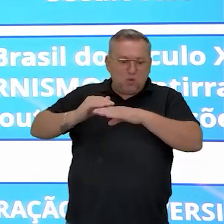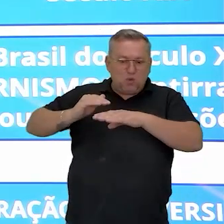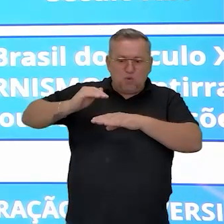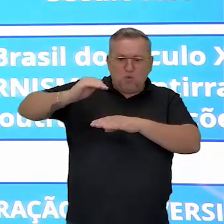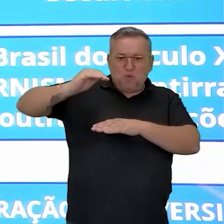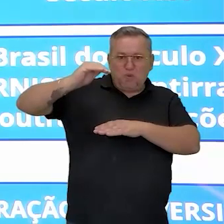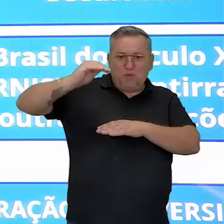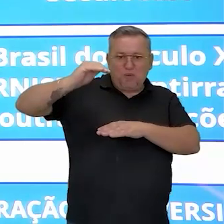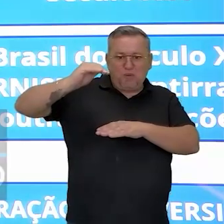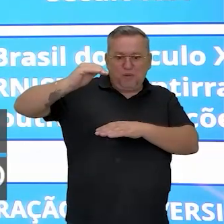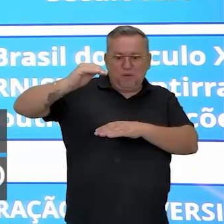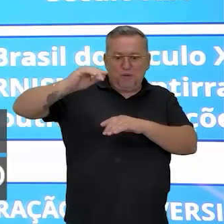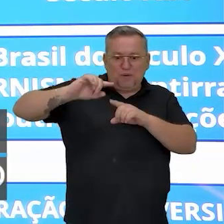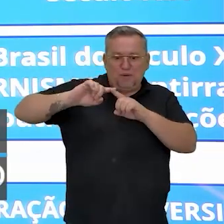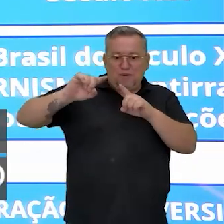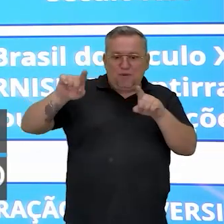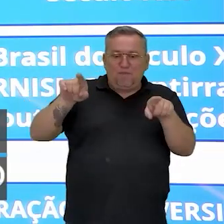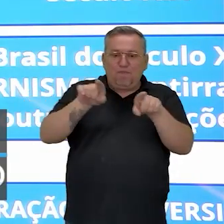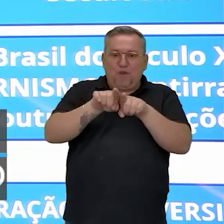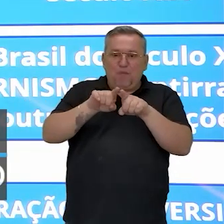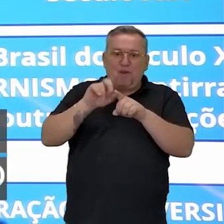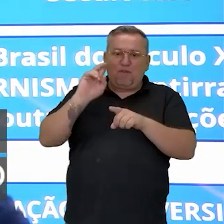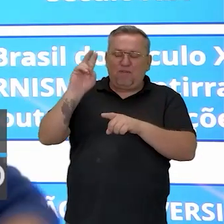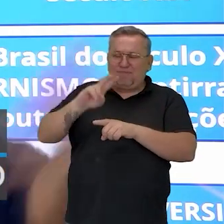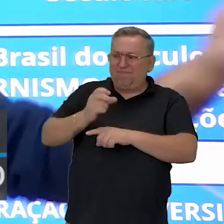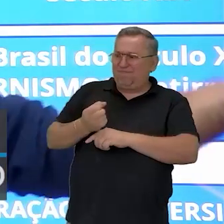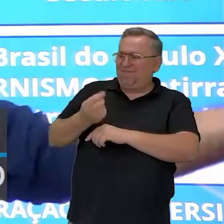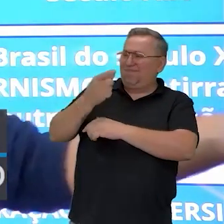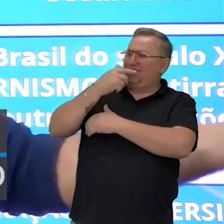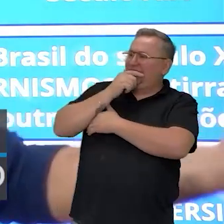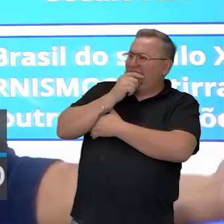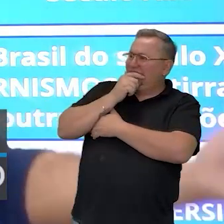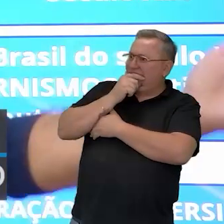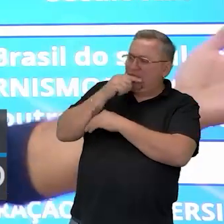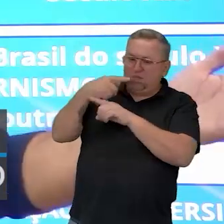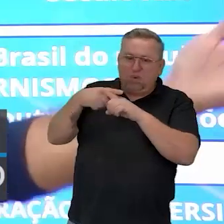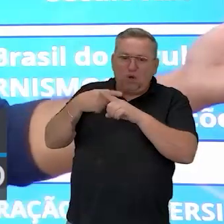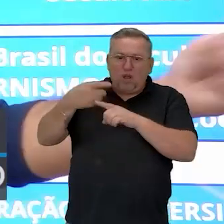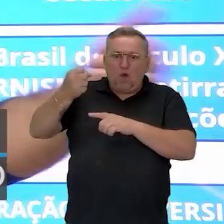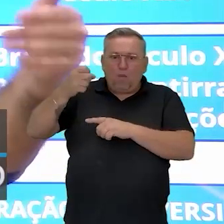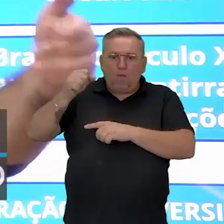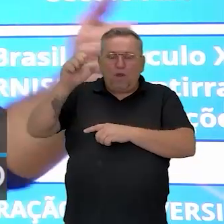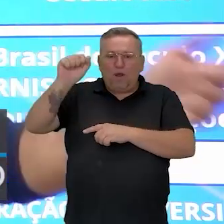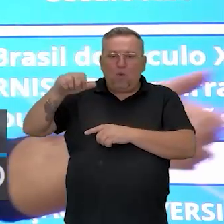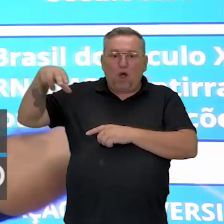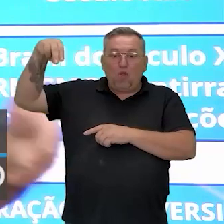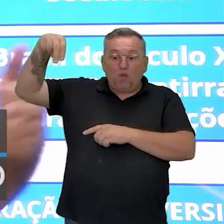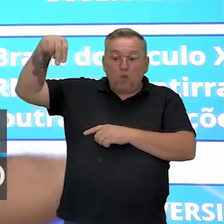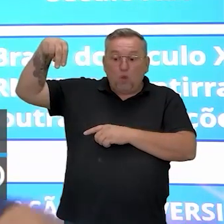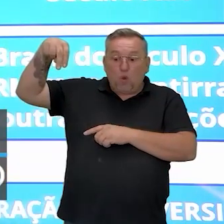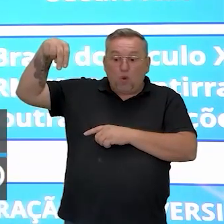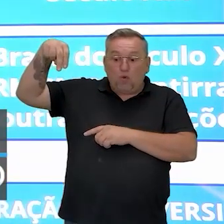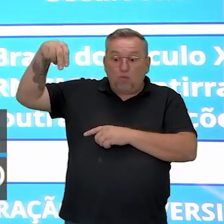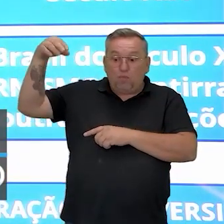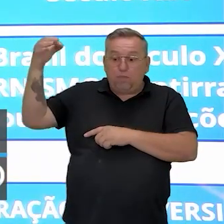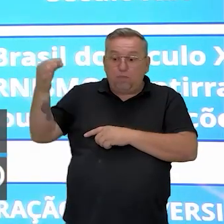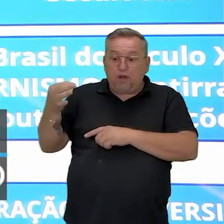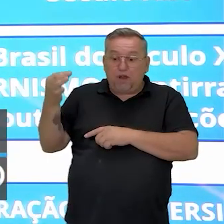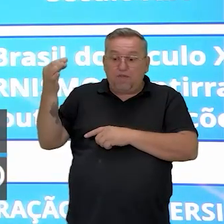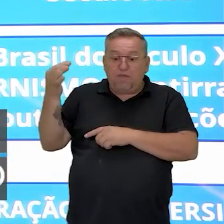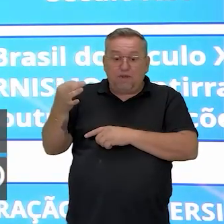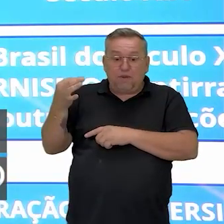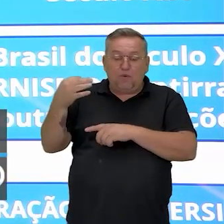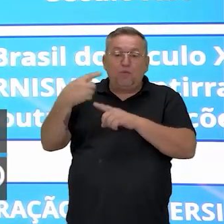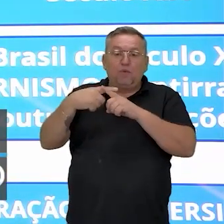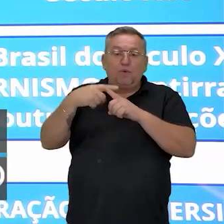E aí, de repente, o alunão que está me assistindo deve estar pensando: por que o branco europeu do norte seria racialmente superior? Porque